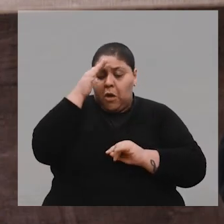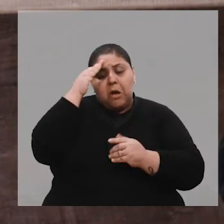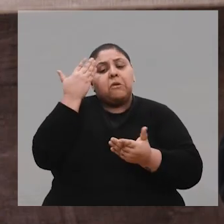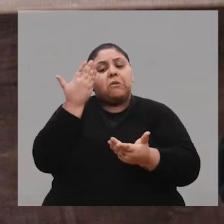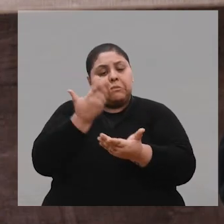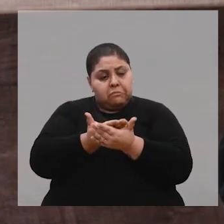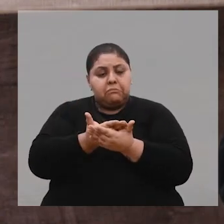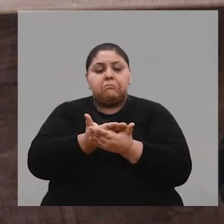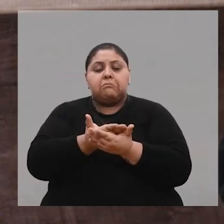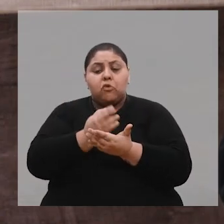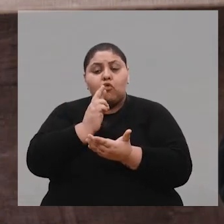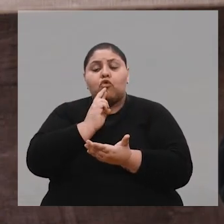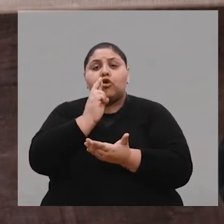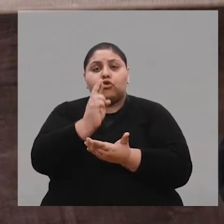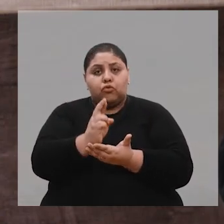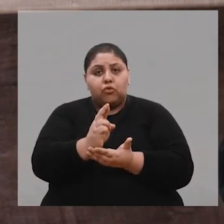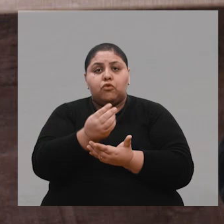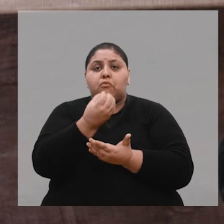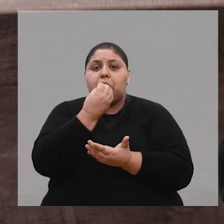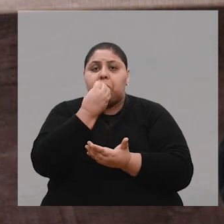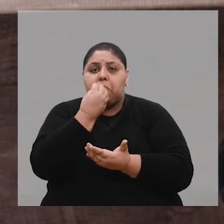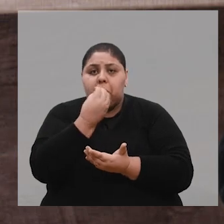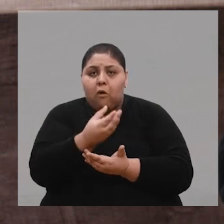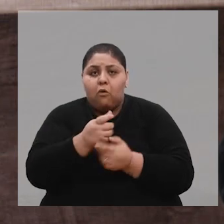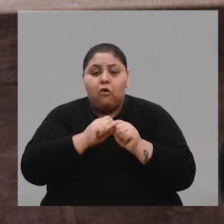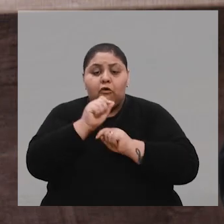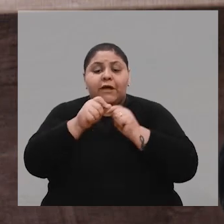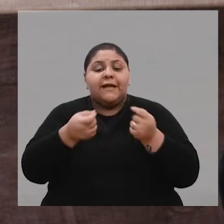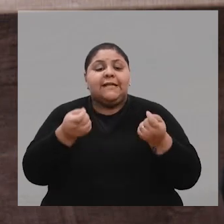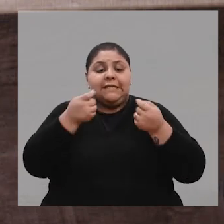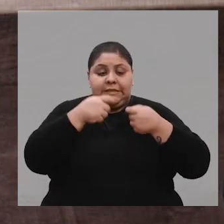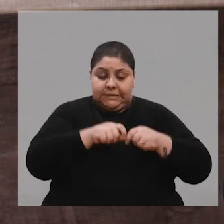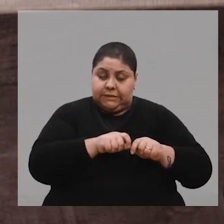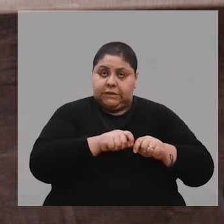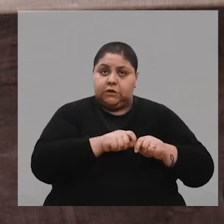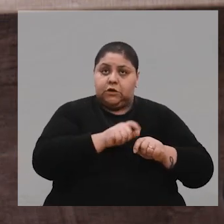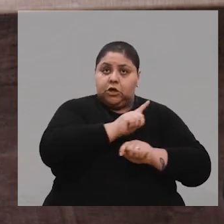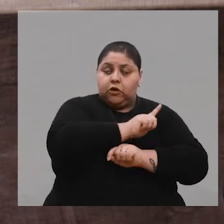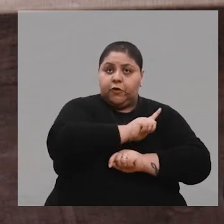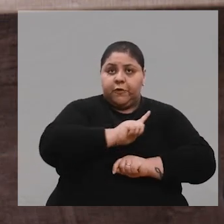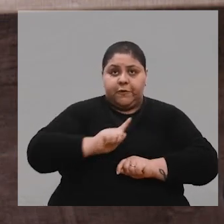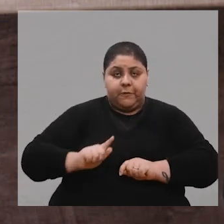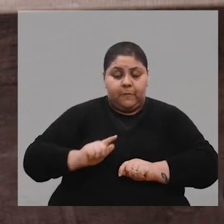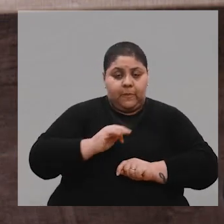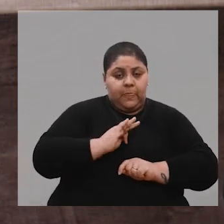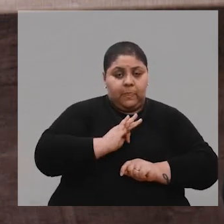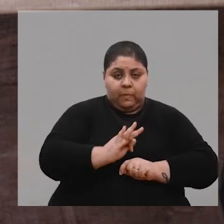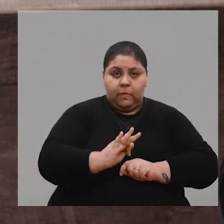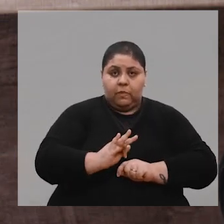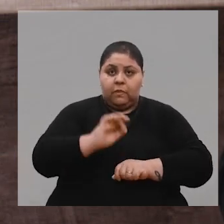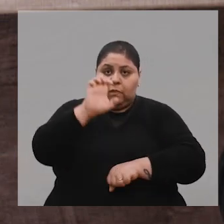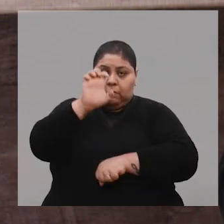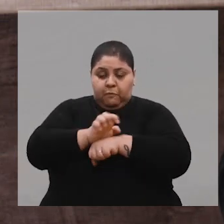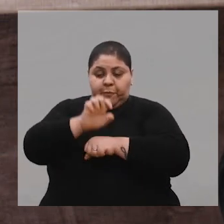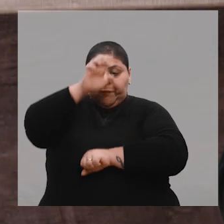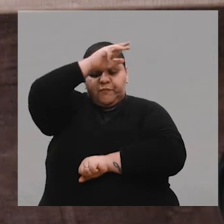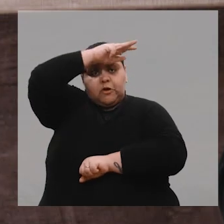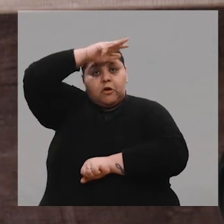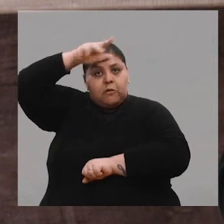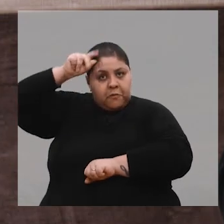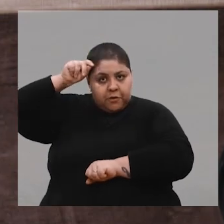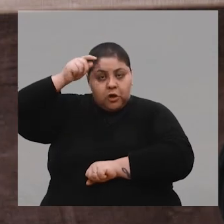que eles vão dar uma grande resposta e aquilo que for necessário, tanto do governo federal,